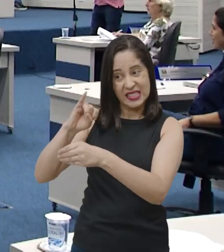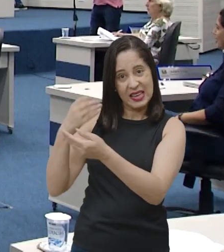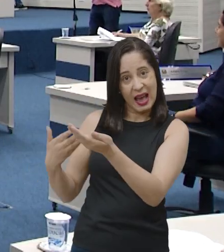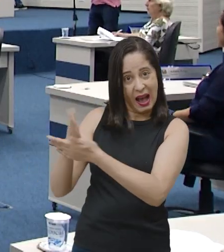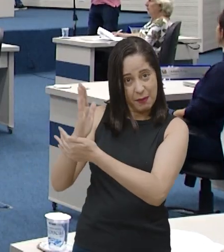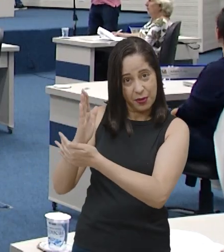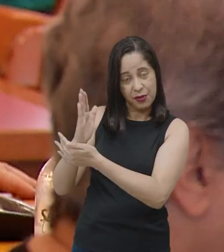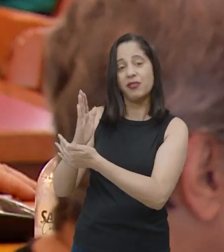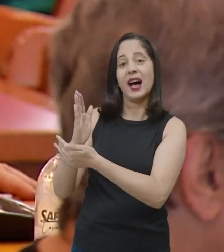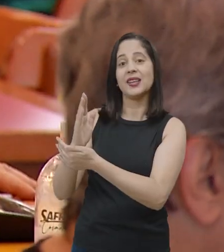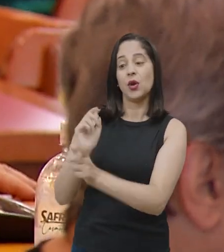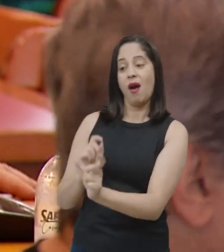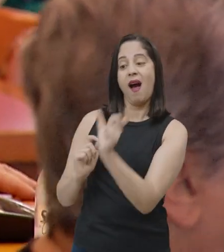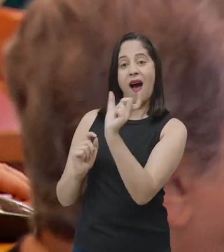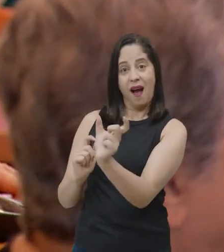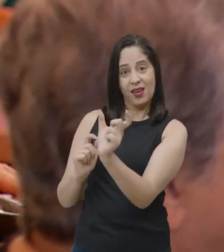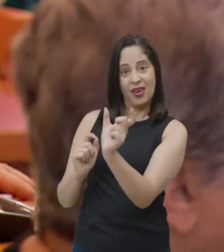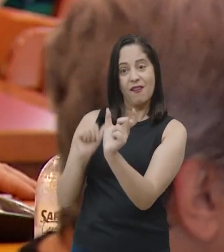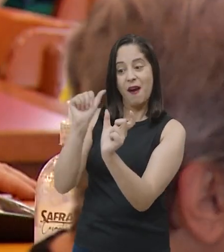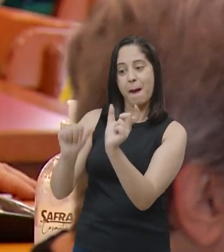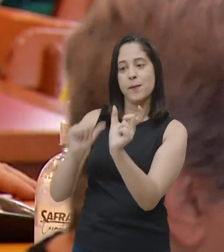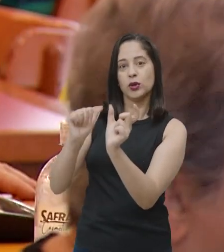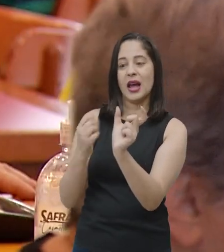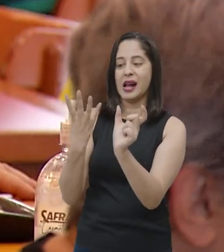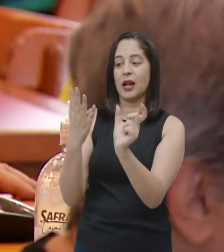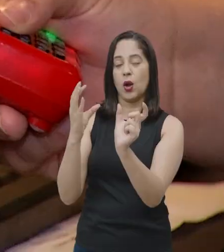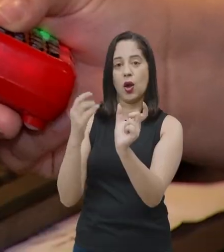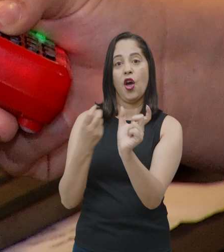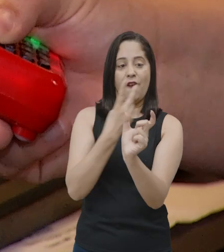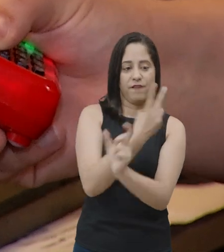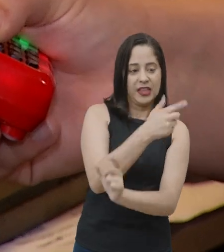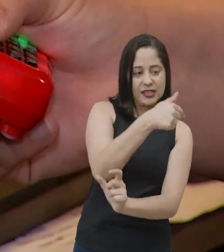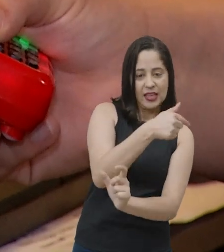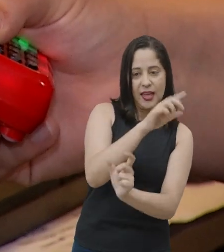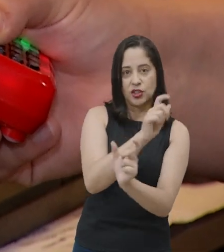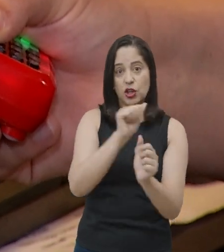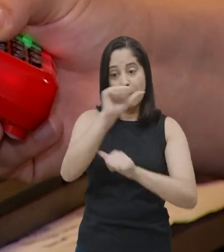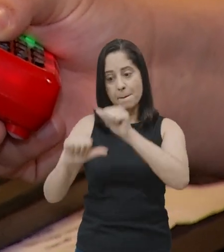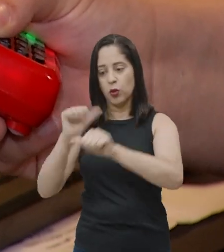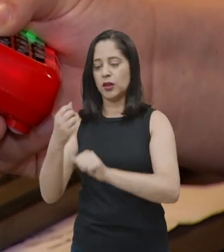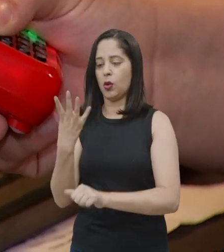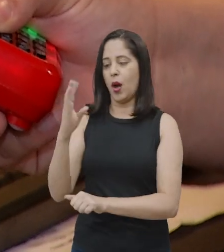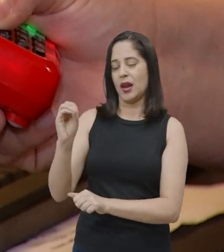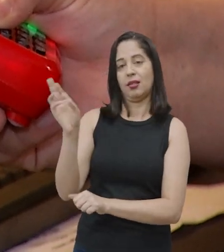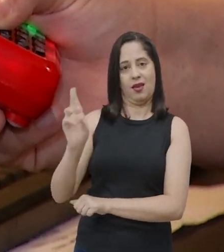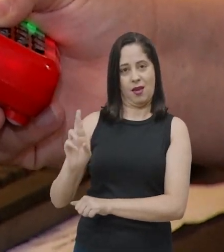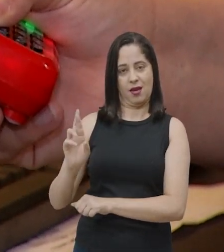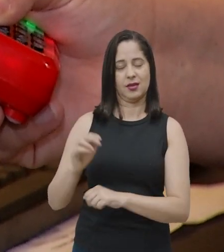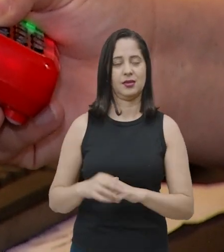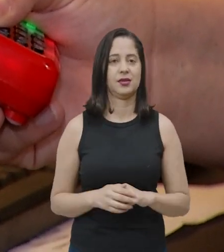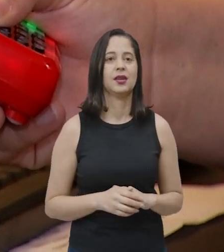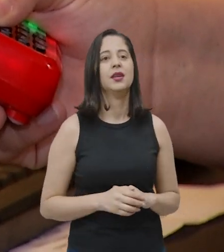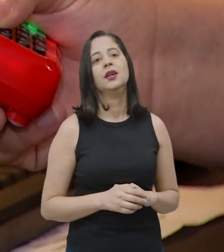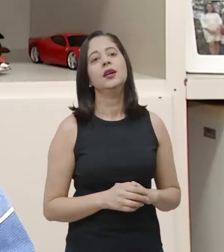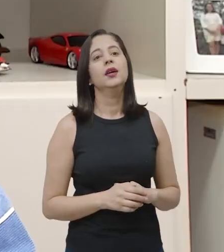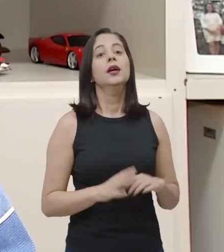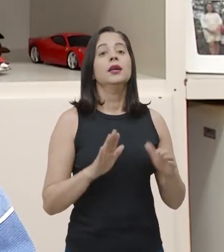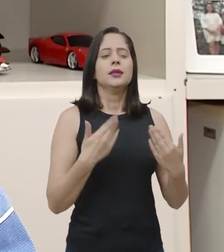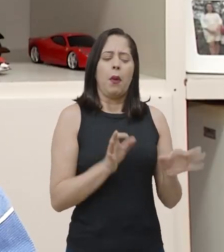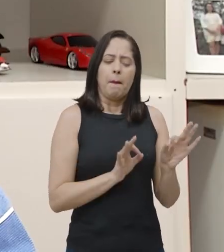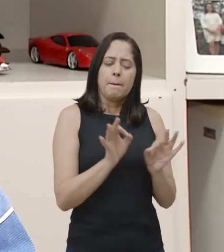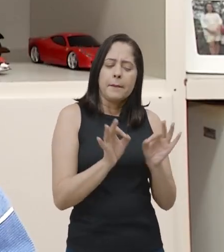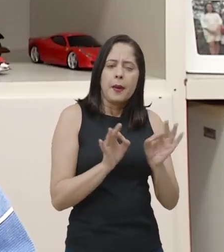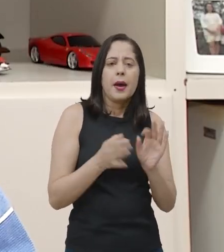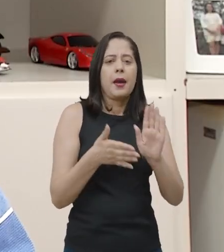Se aprovada, o vale alimentação pago por dia de trabalho passaria de R$ 27 para R$ 40.